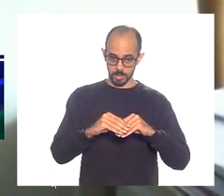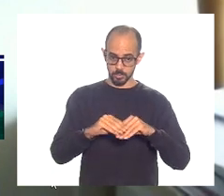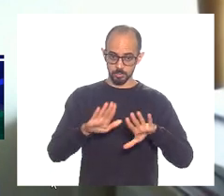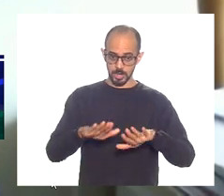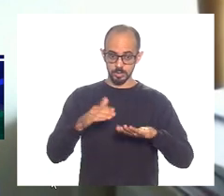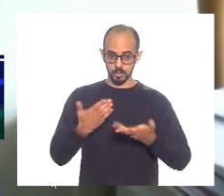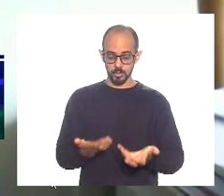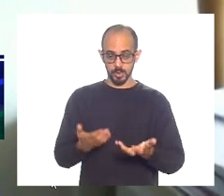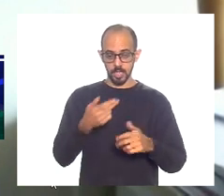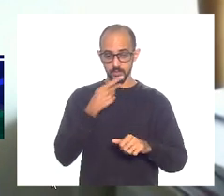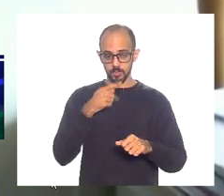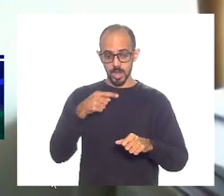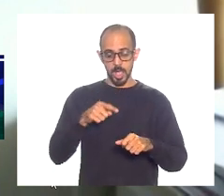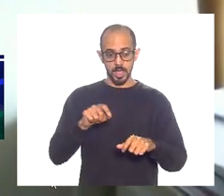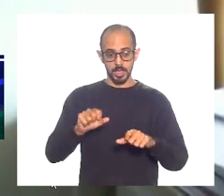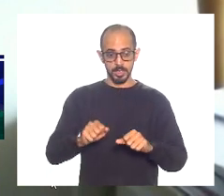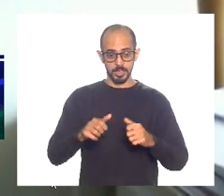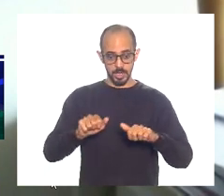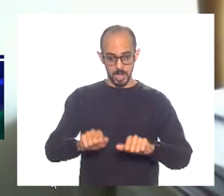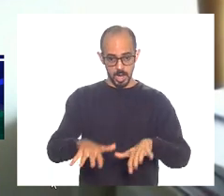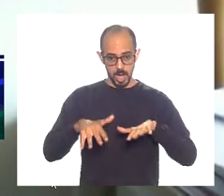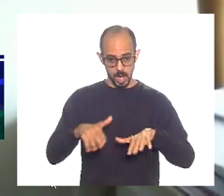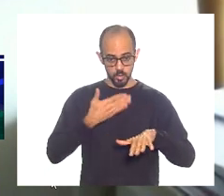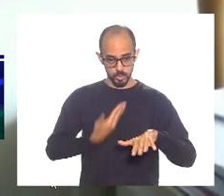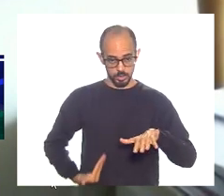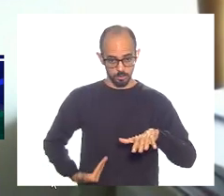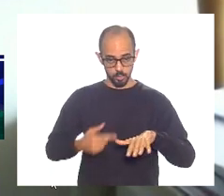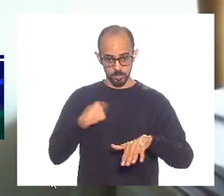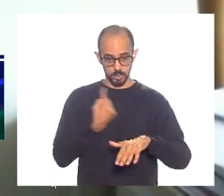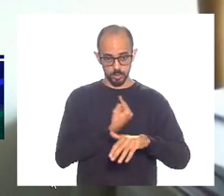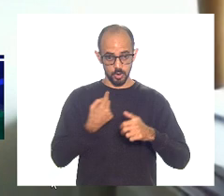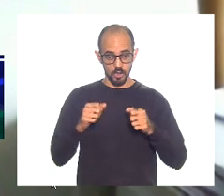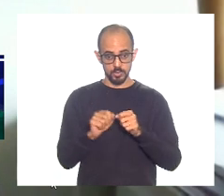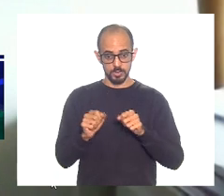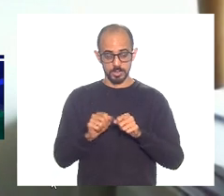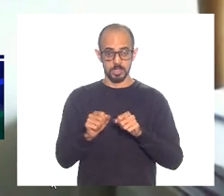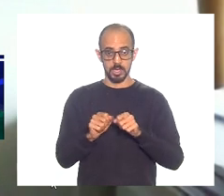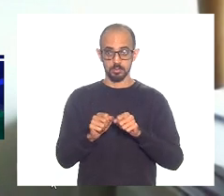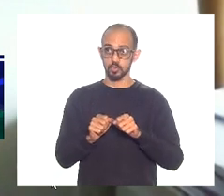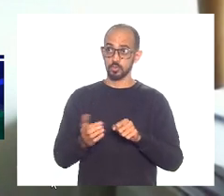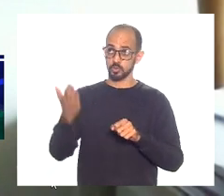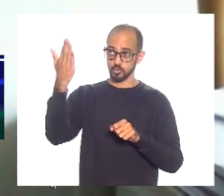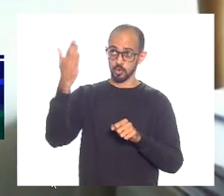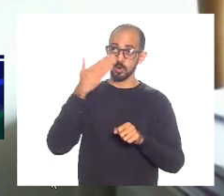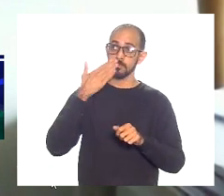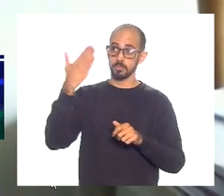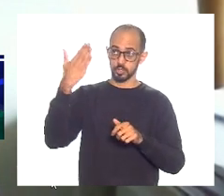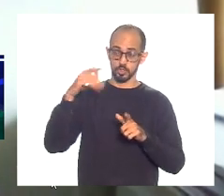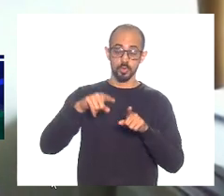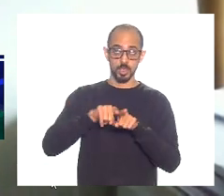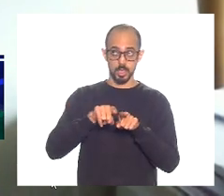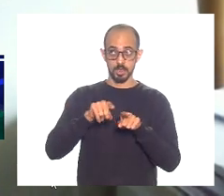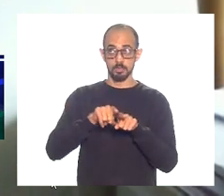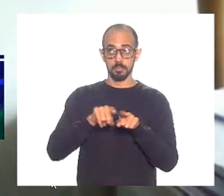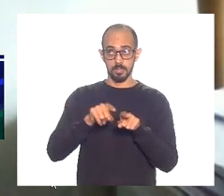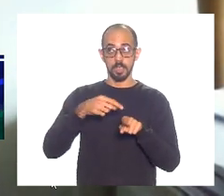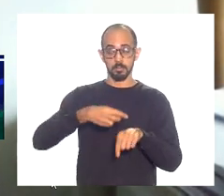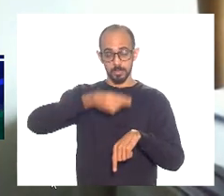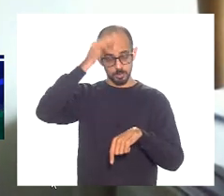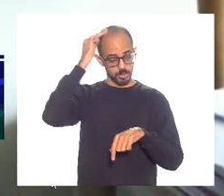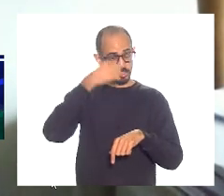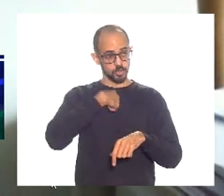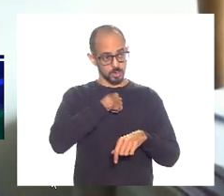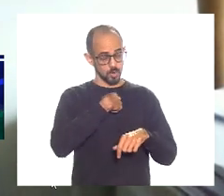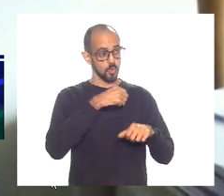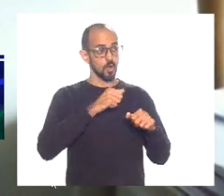que a audiência pública que o senhor determinou que fizéssemos, eu e o deputado Márcio Pacheco, ela foi feita e foi